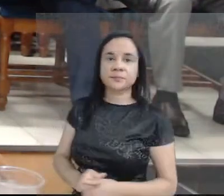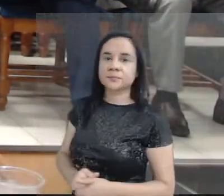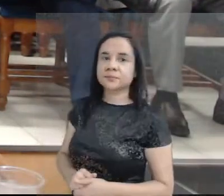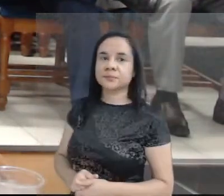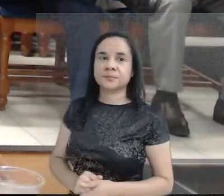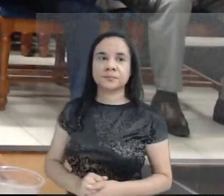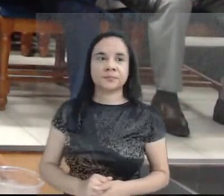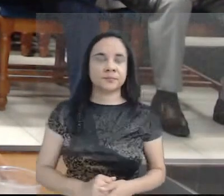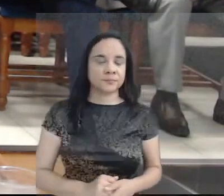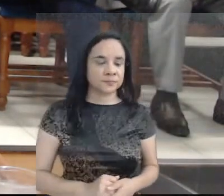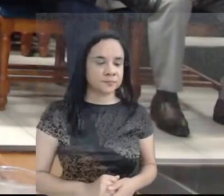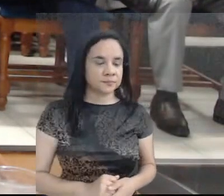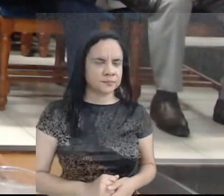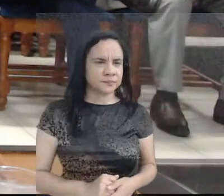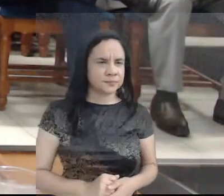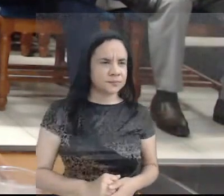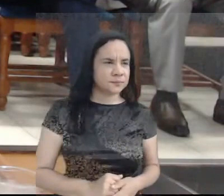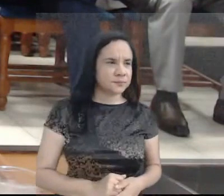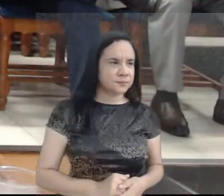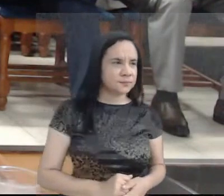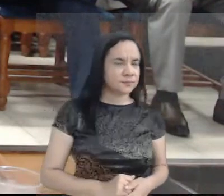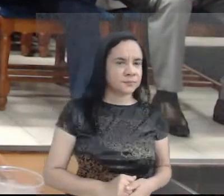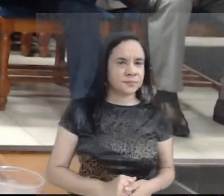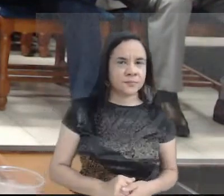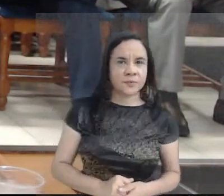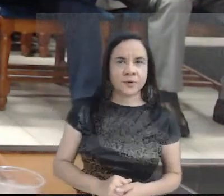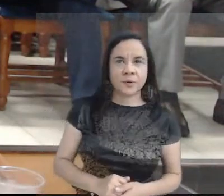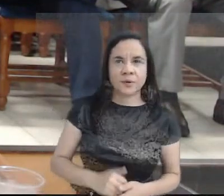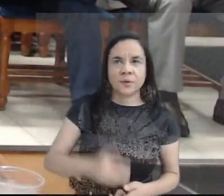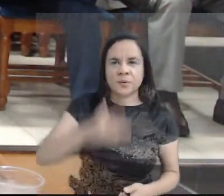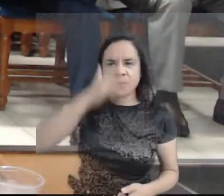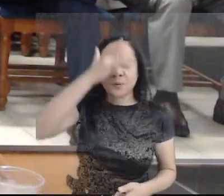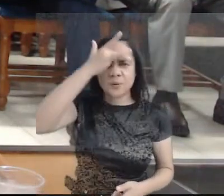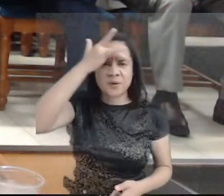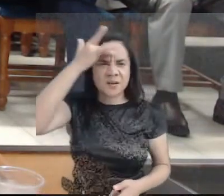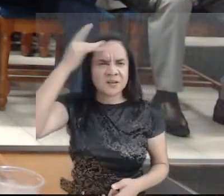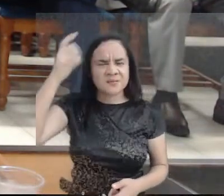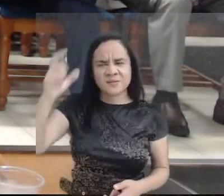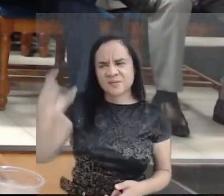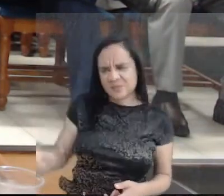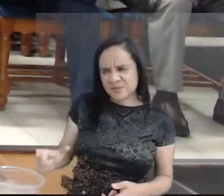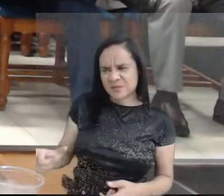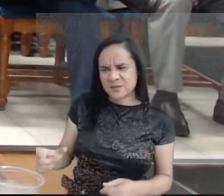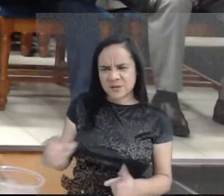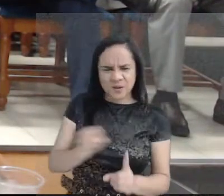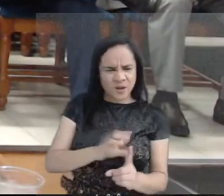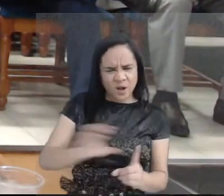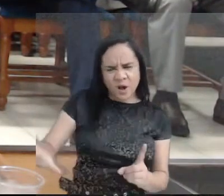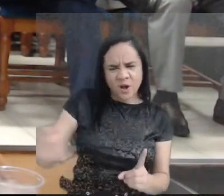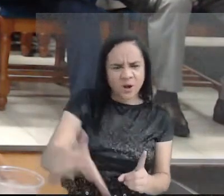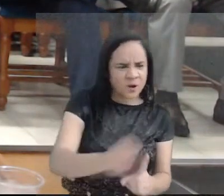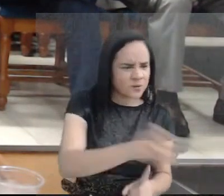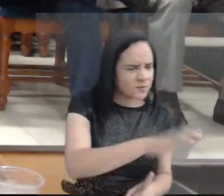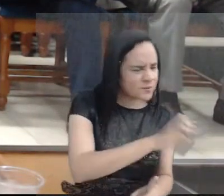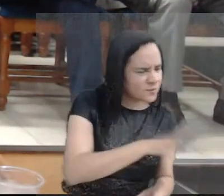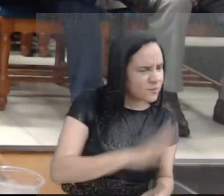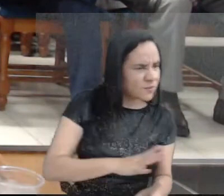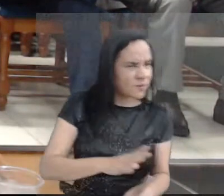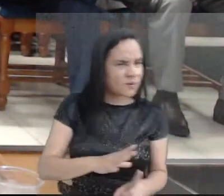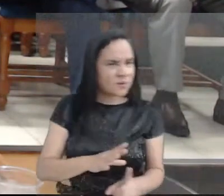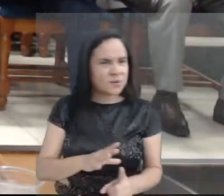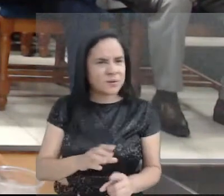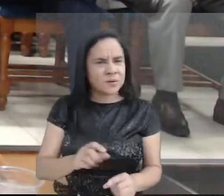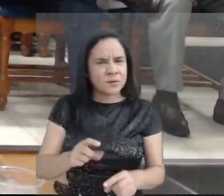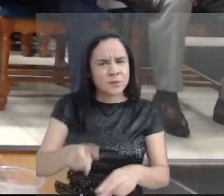E aos que foram dispersos pela perseguição que sucedeu por causa de Estevão, caminharam